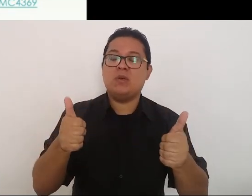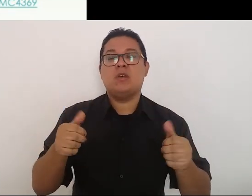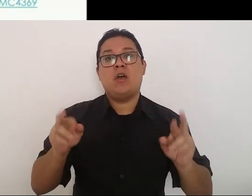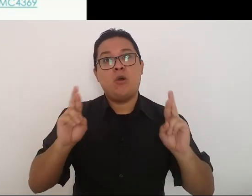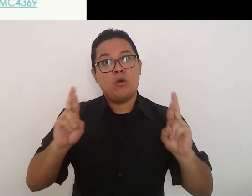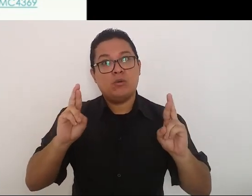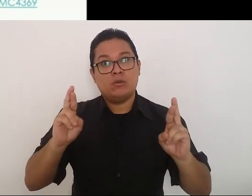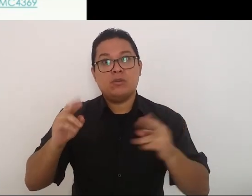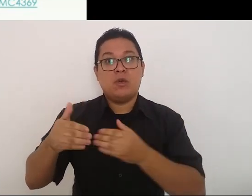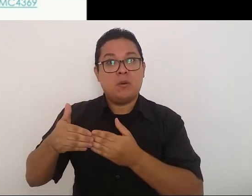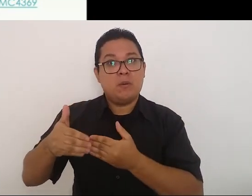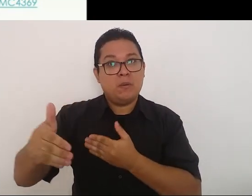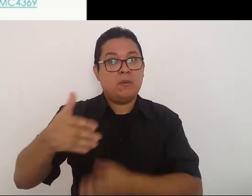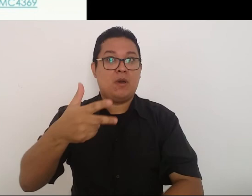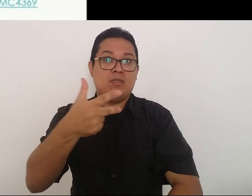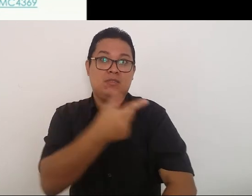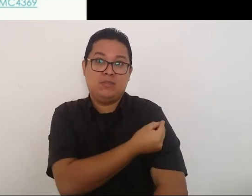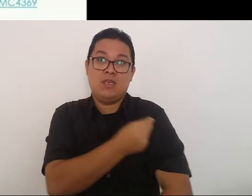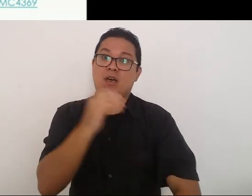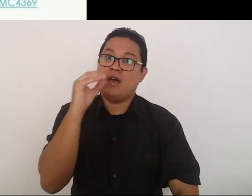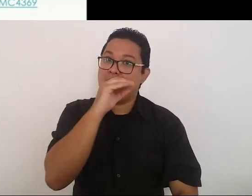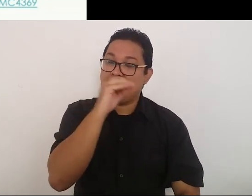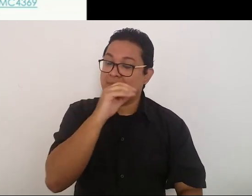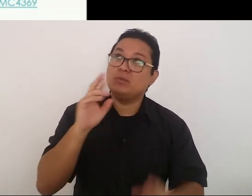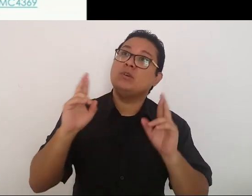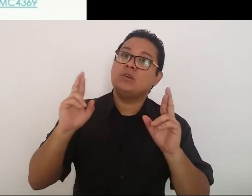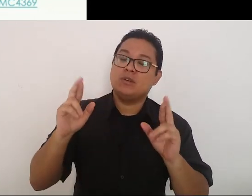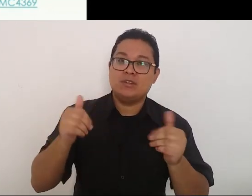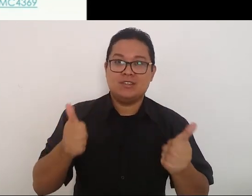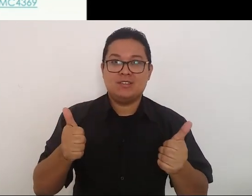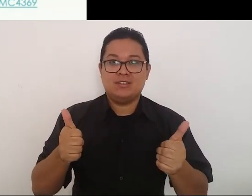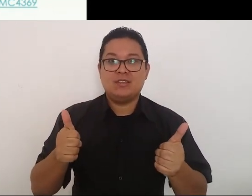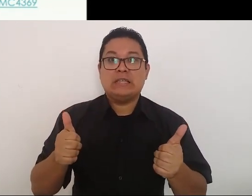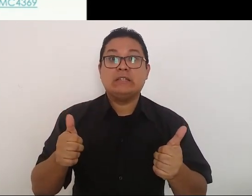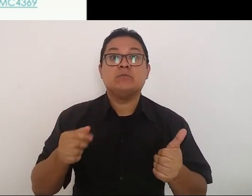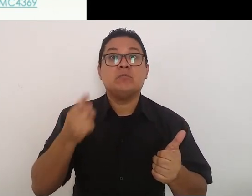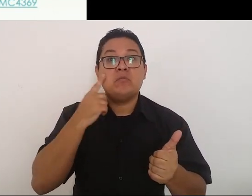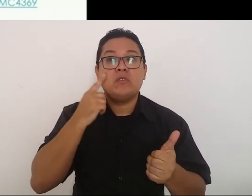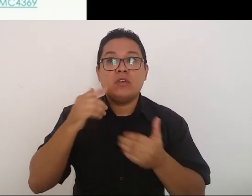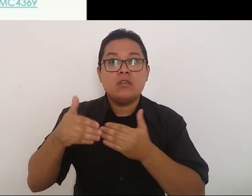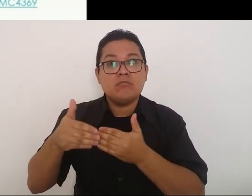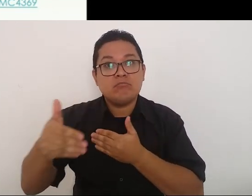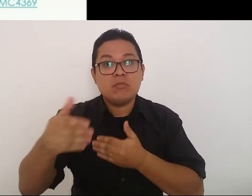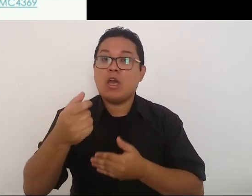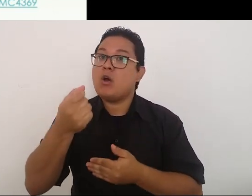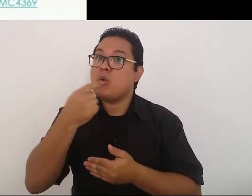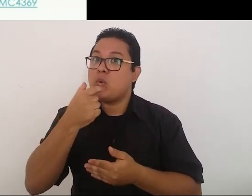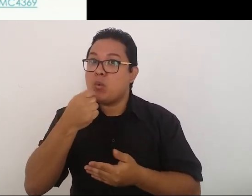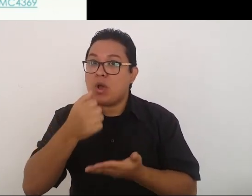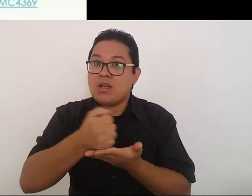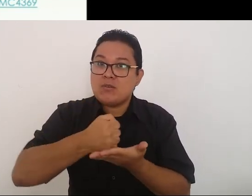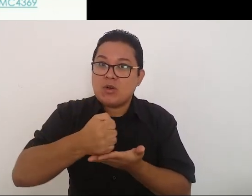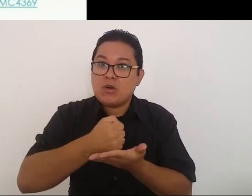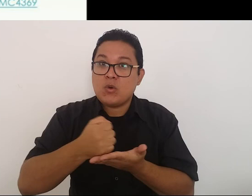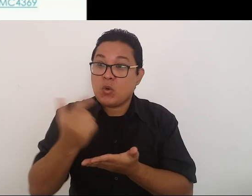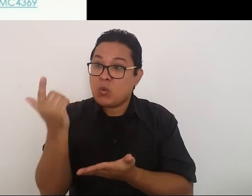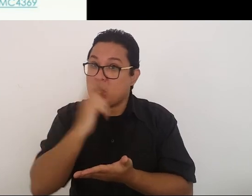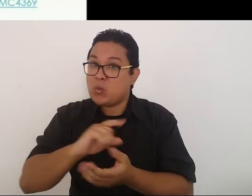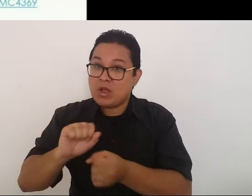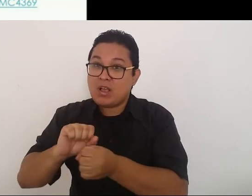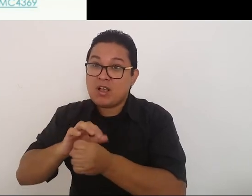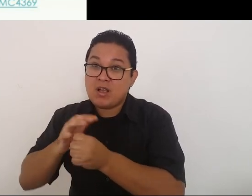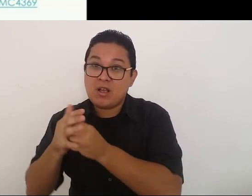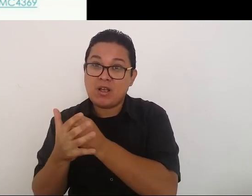tá? Torçam aí pela uma vacina o mais rápido possível, se identificarem um medicamento contra o corona ou